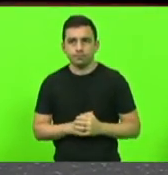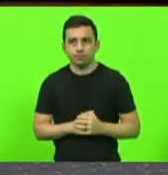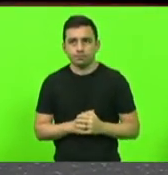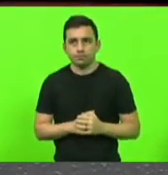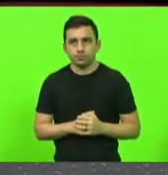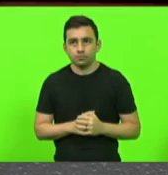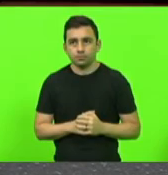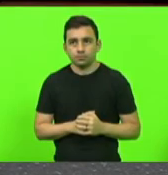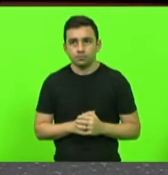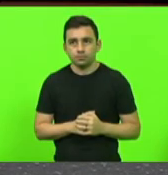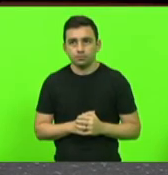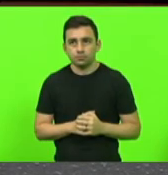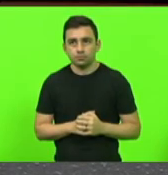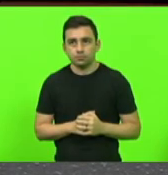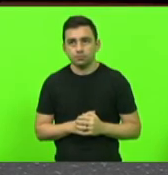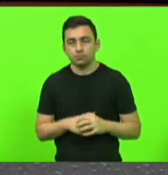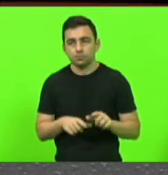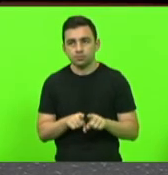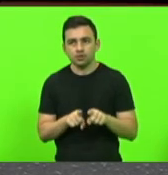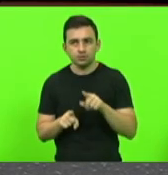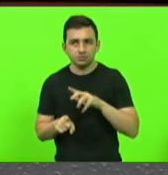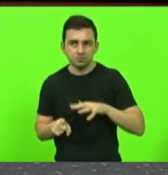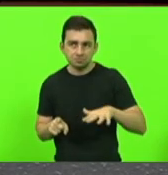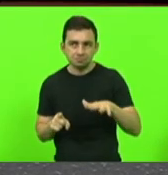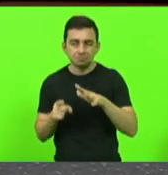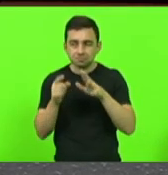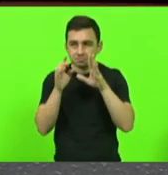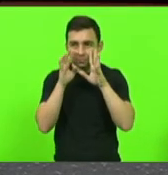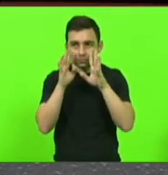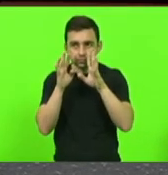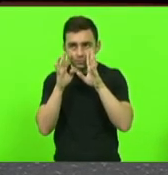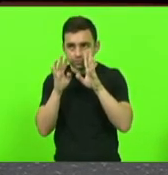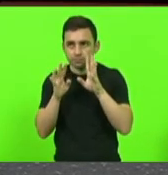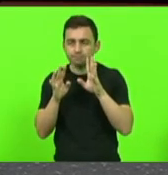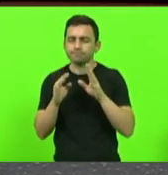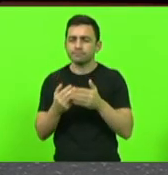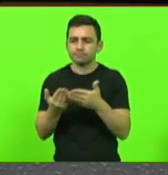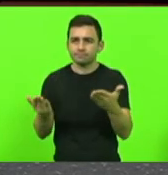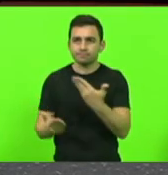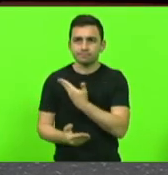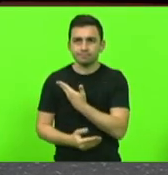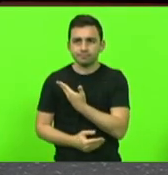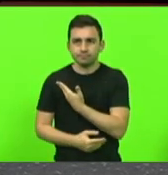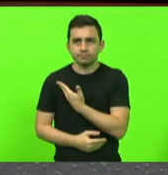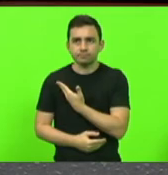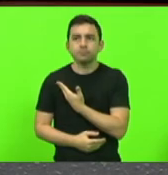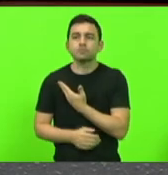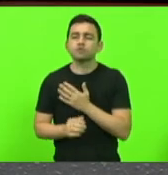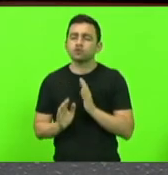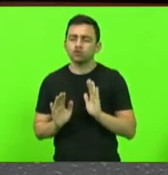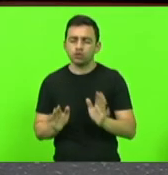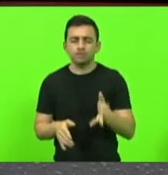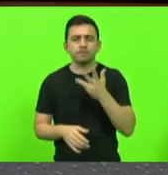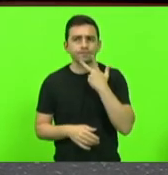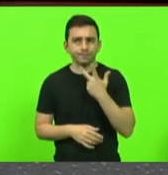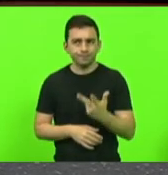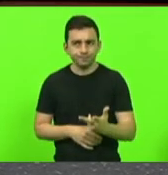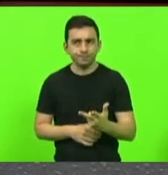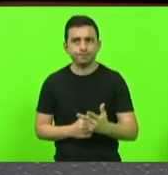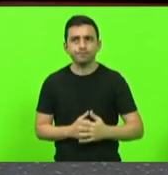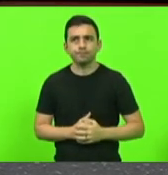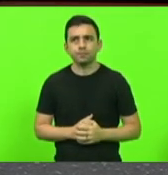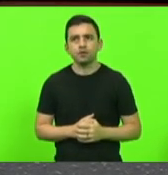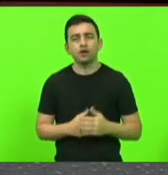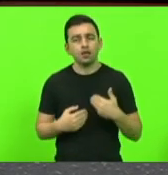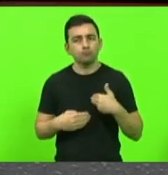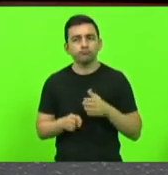este plenário, e depois por tudo que os colegas e colegas já discutiram, Eu